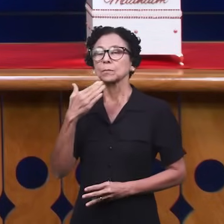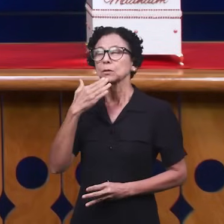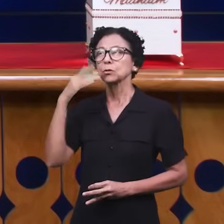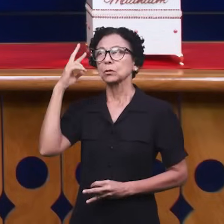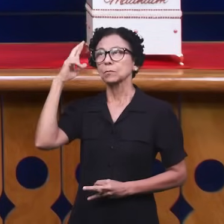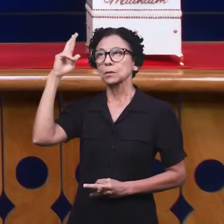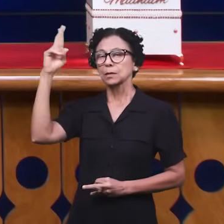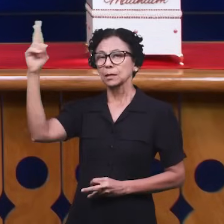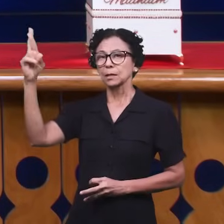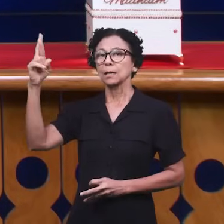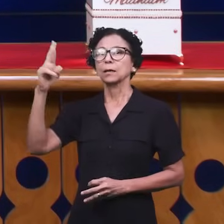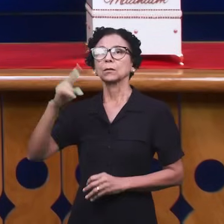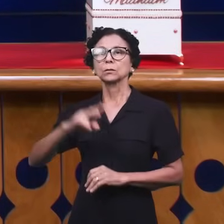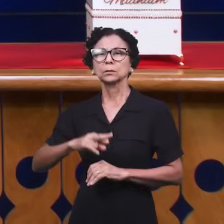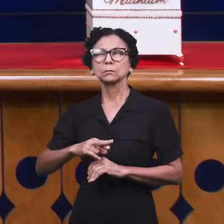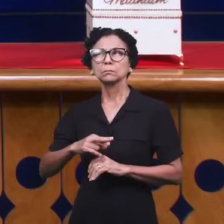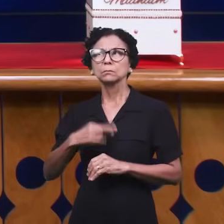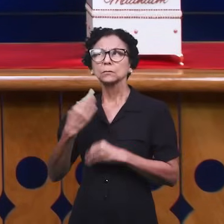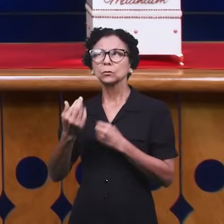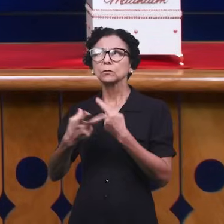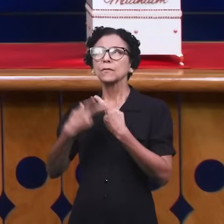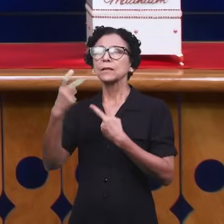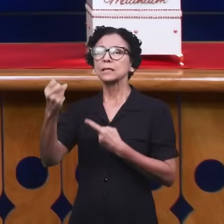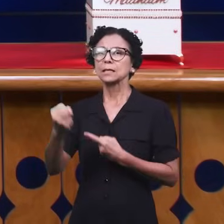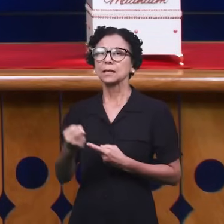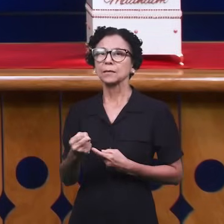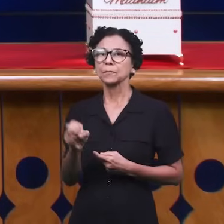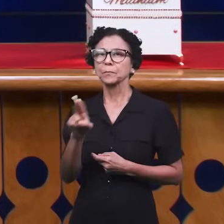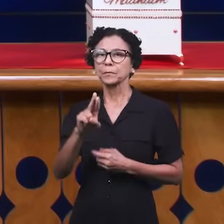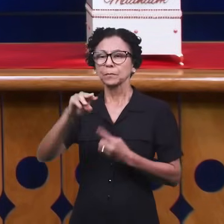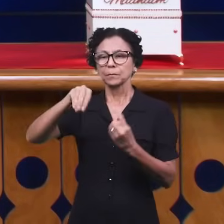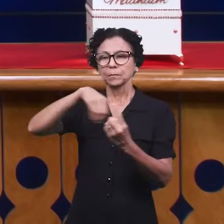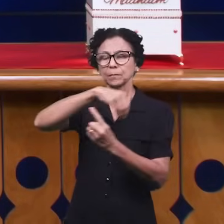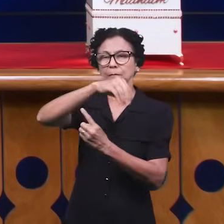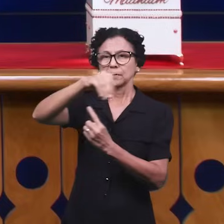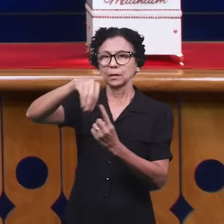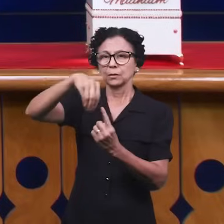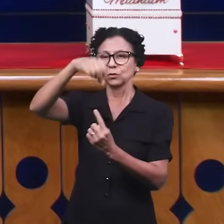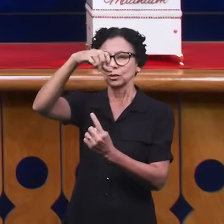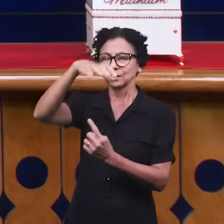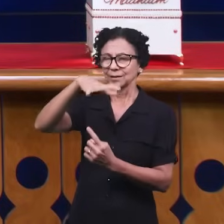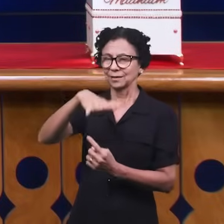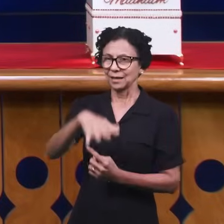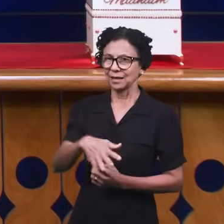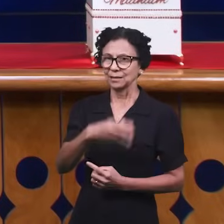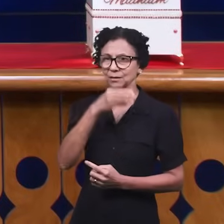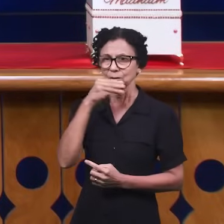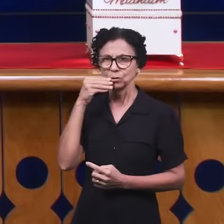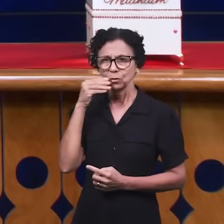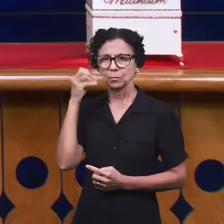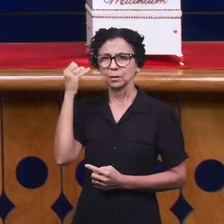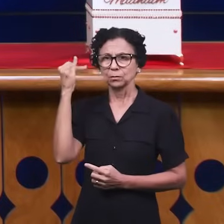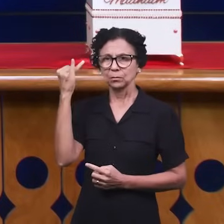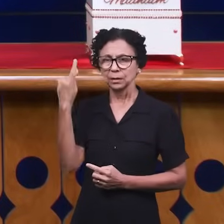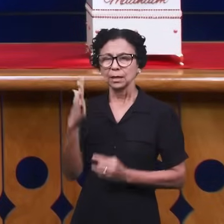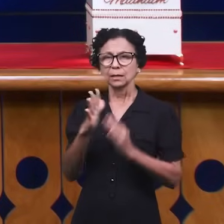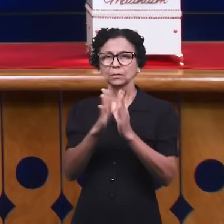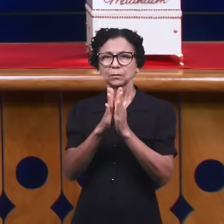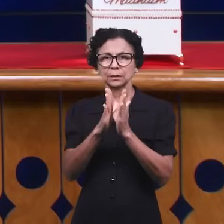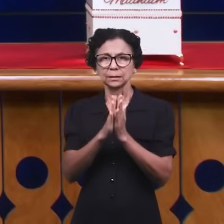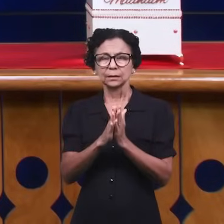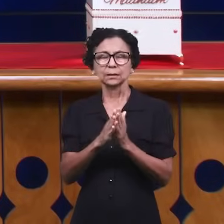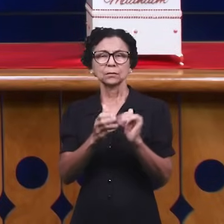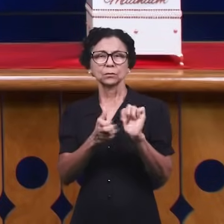para vencer. Vencer de que maneira? Sabendo que a vitória ela está no tempo do Senhor.